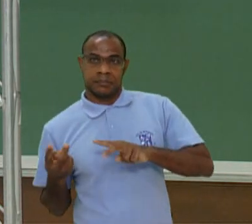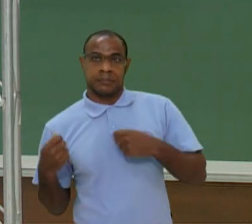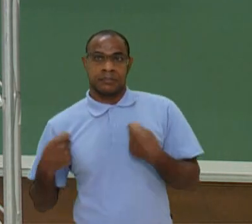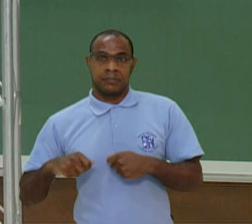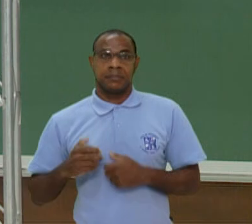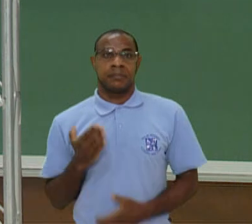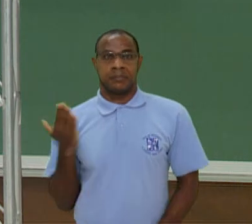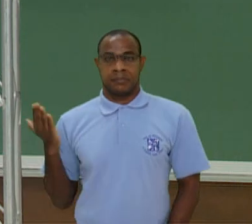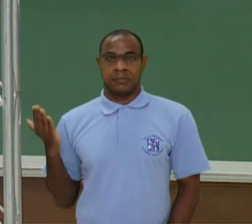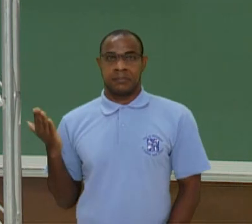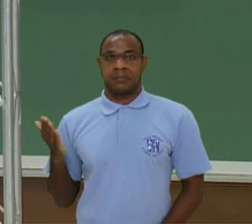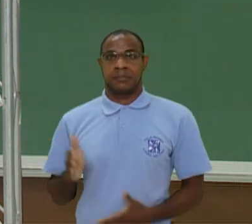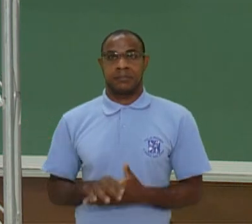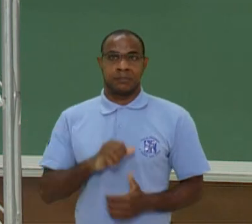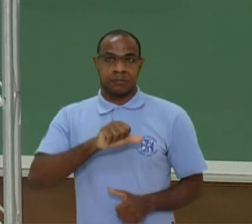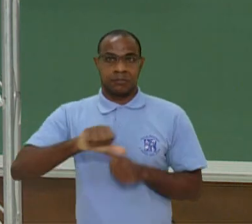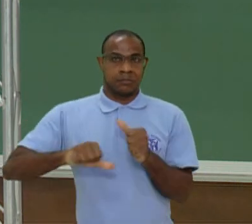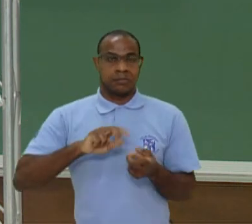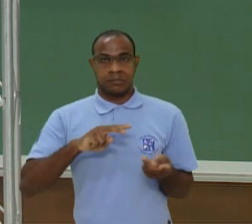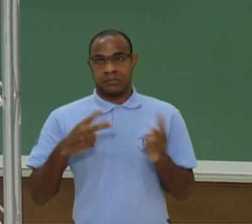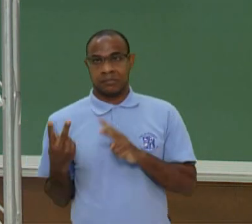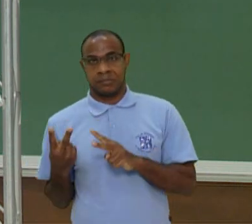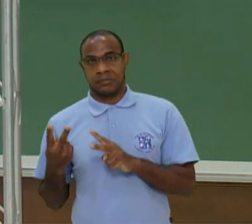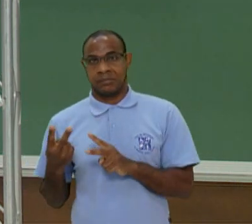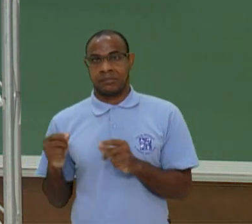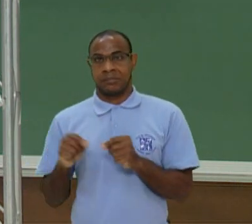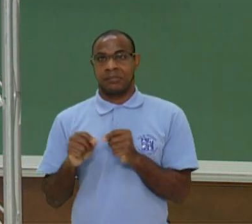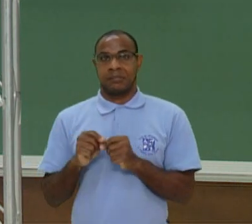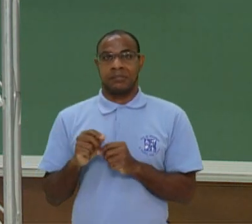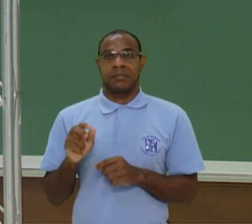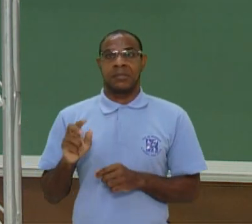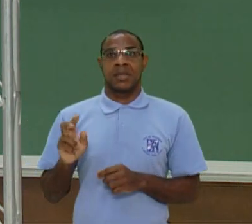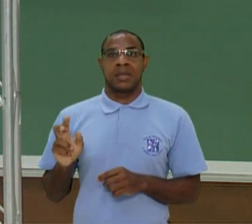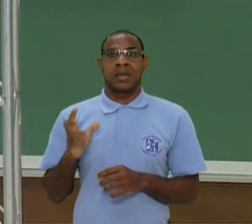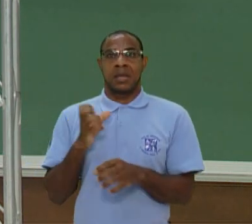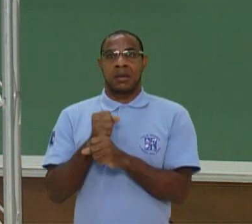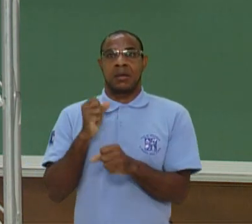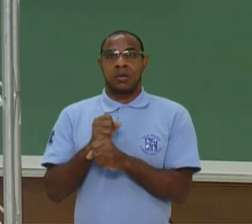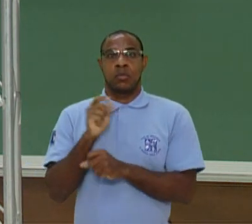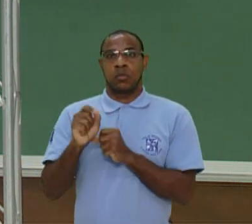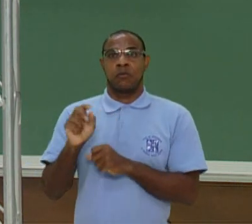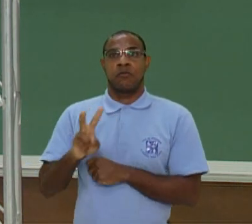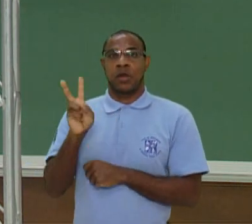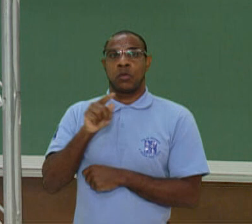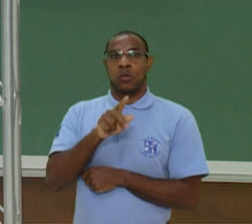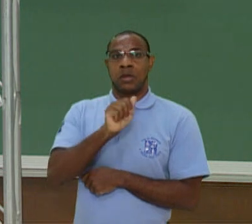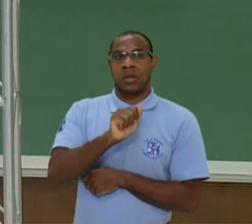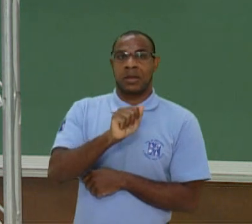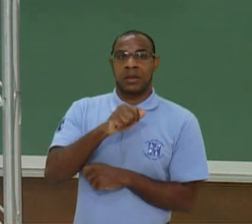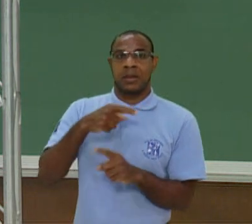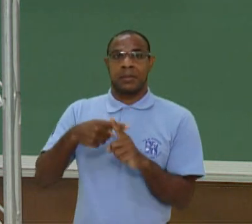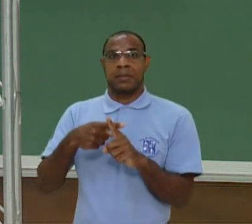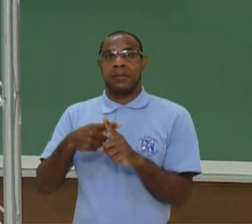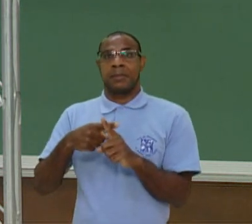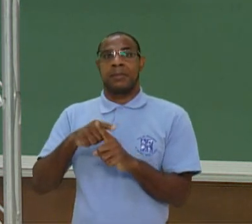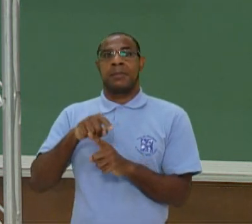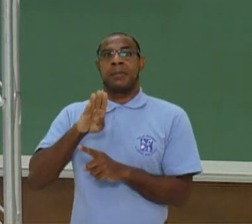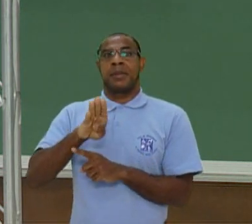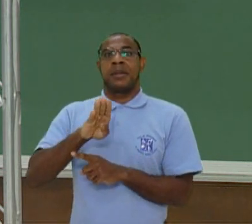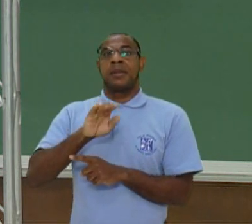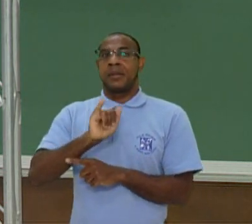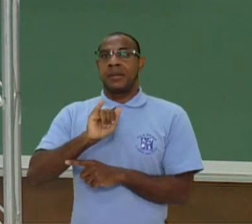faz, depois da conversão, a soma desses valores. Lembrando então, lá do passado, A mais